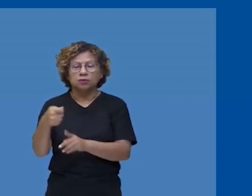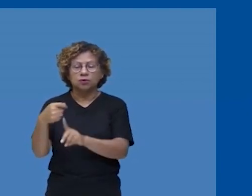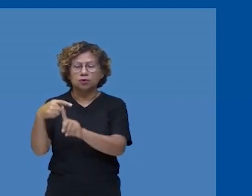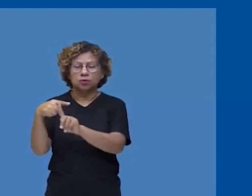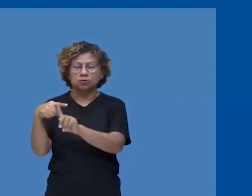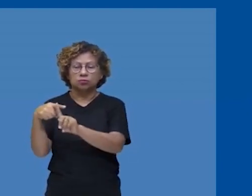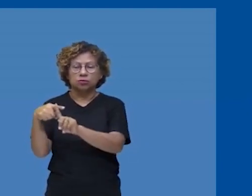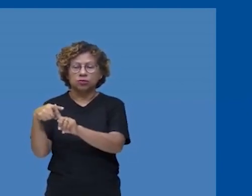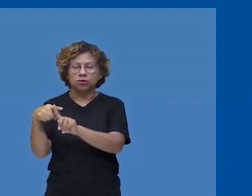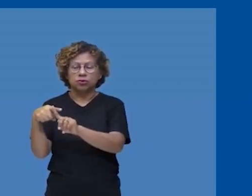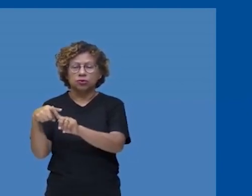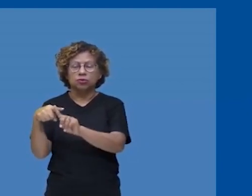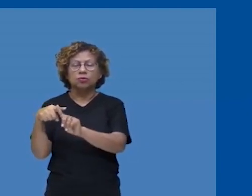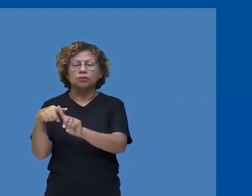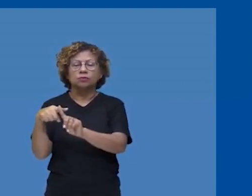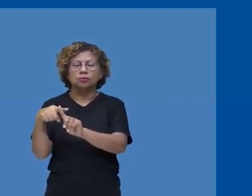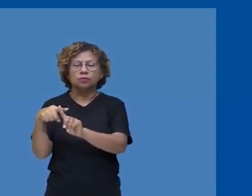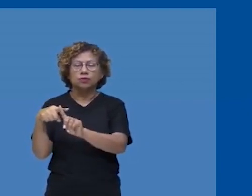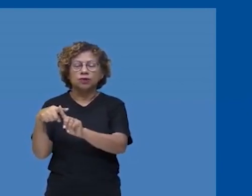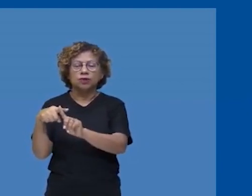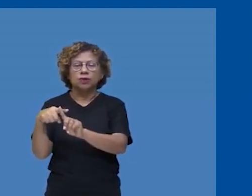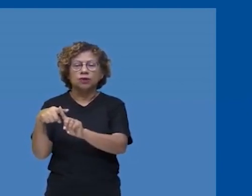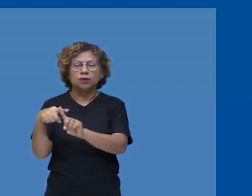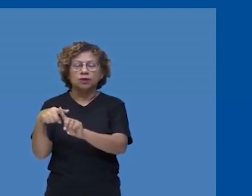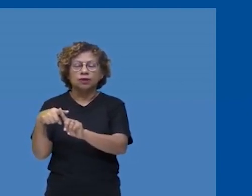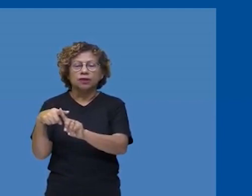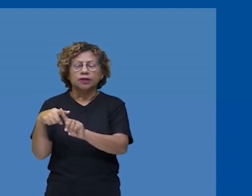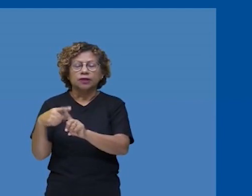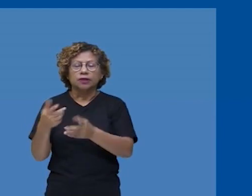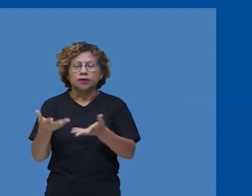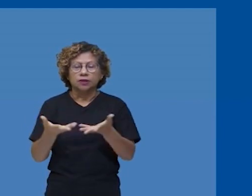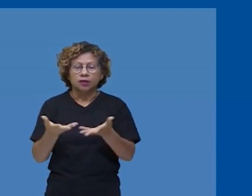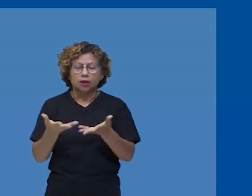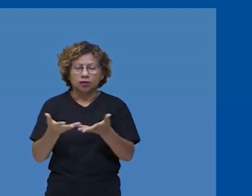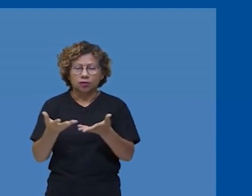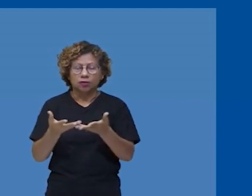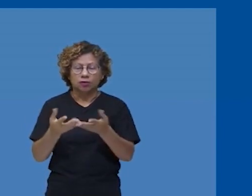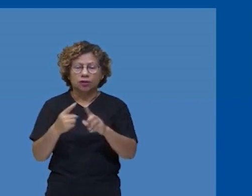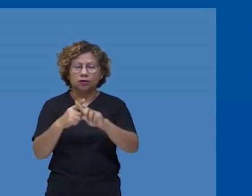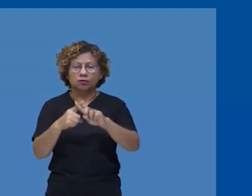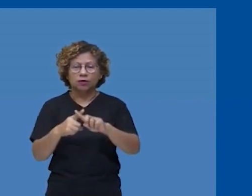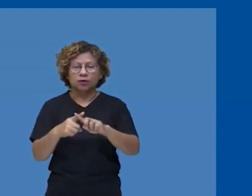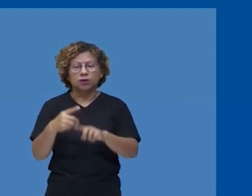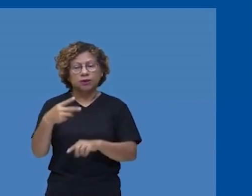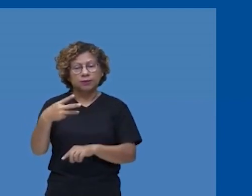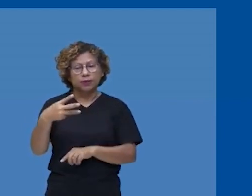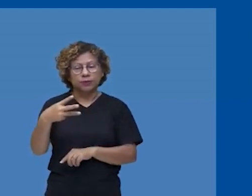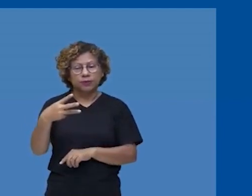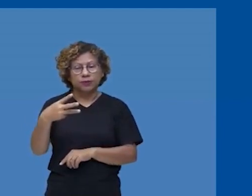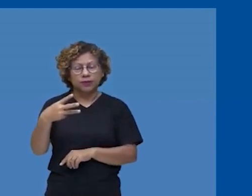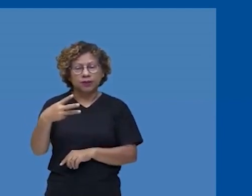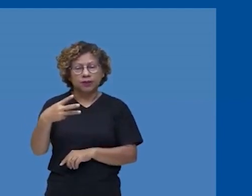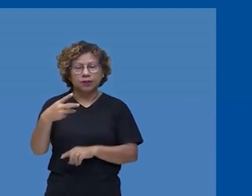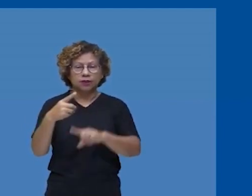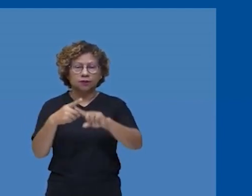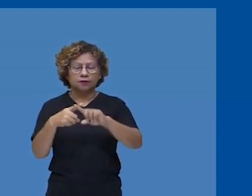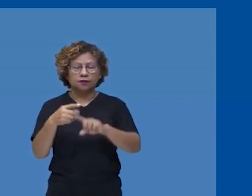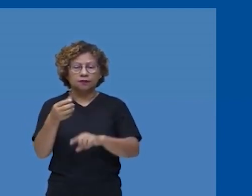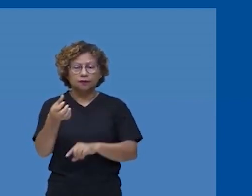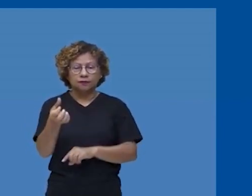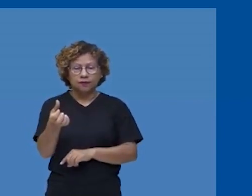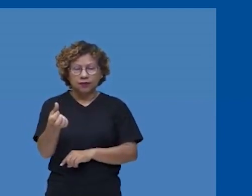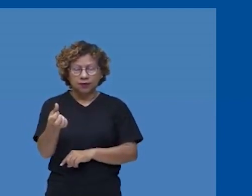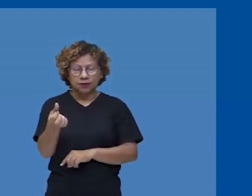partir daí, nós vamos somar. Nós vamos multiplicar. O 3 vezes 6 vai dar 18, tá bom? Então, nós